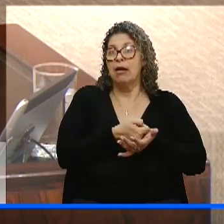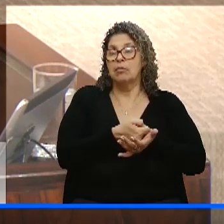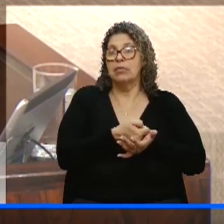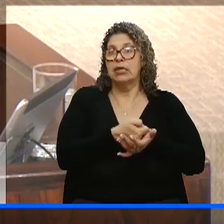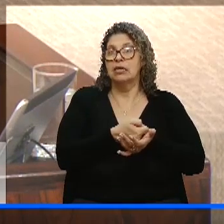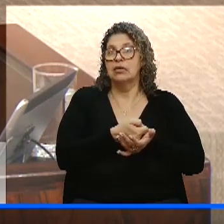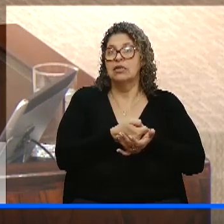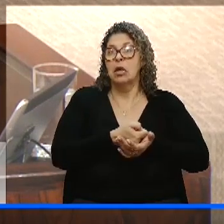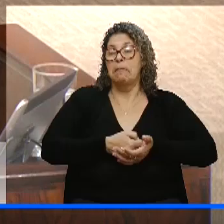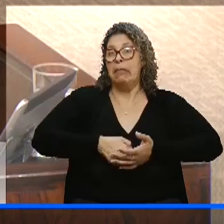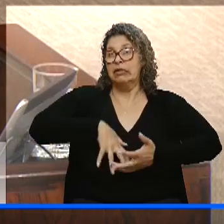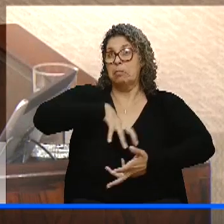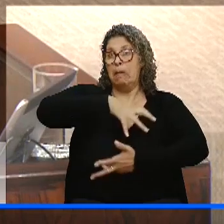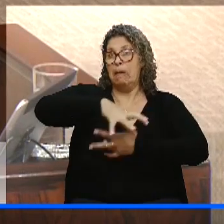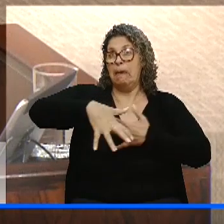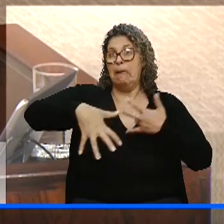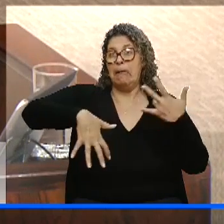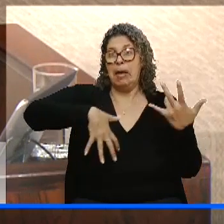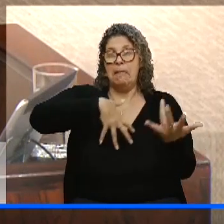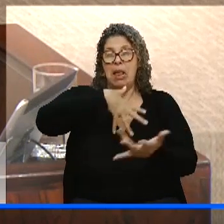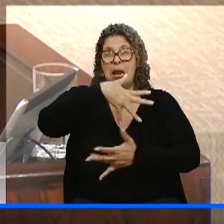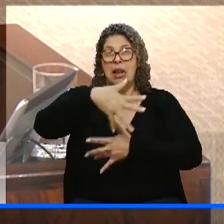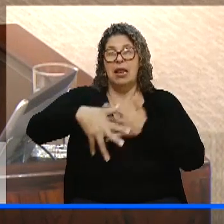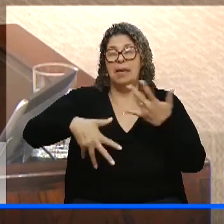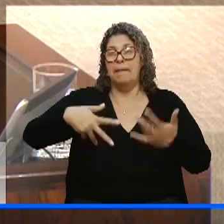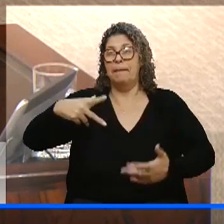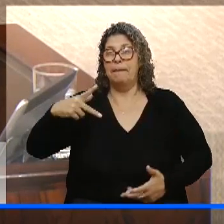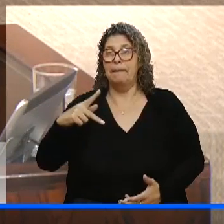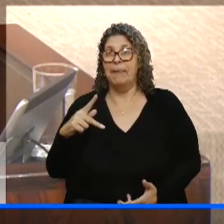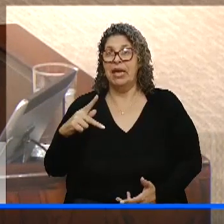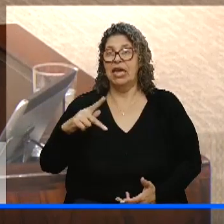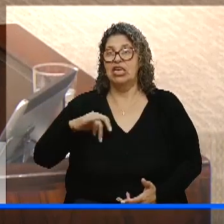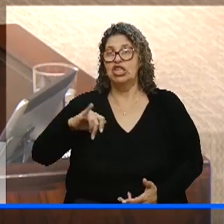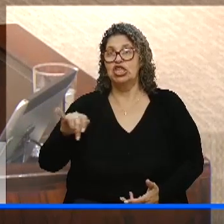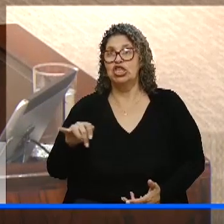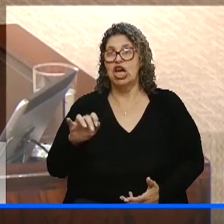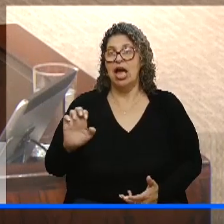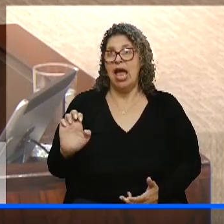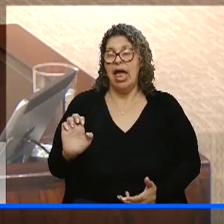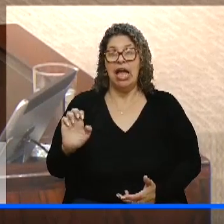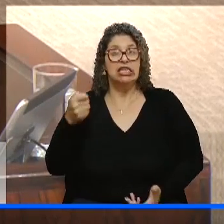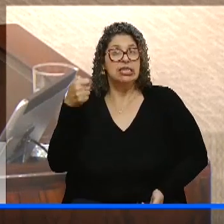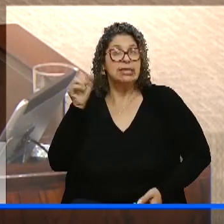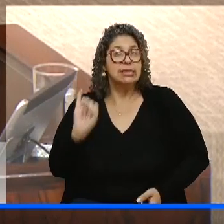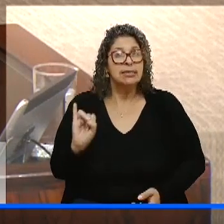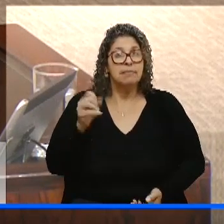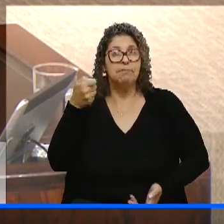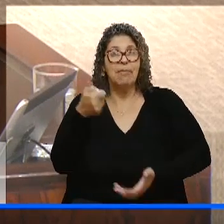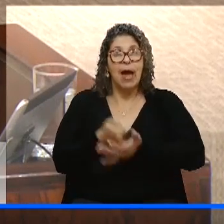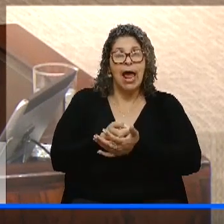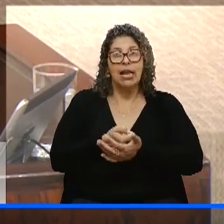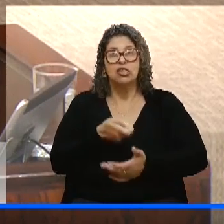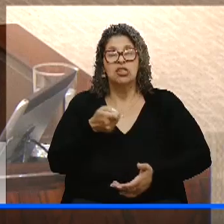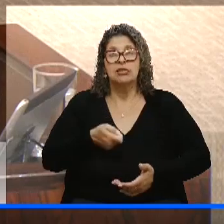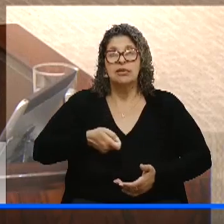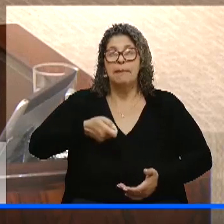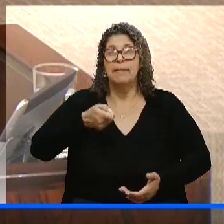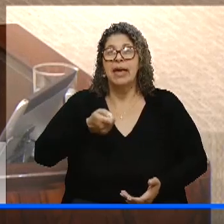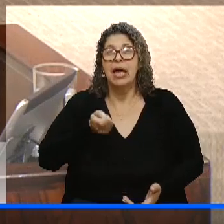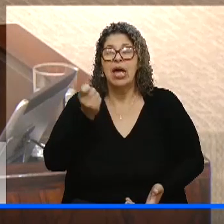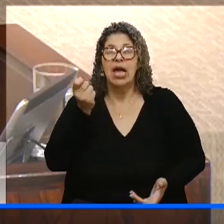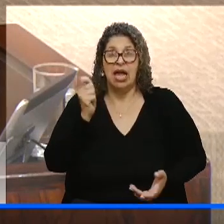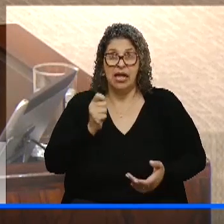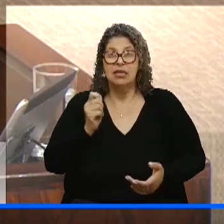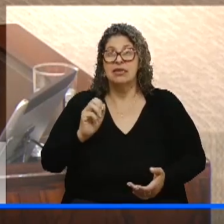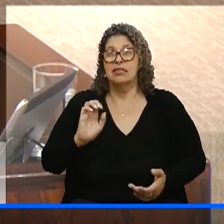risco de uma rebelião na pg a pgr vai se rebelar caso pare de receber os honorários de sucumbência e vejam bem